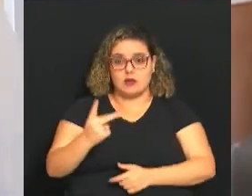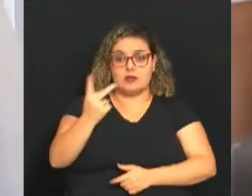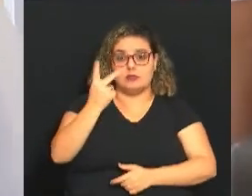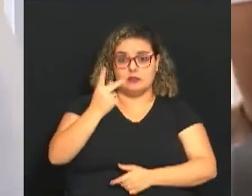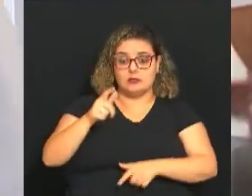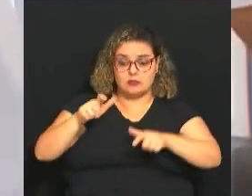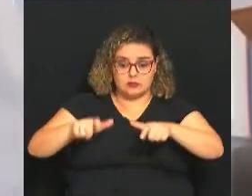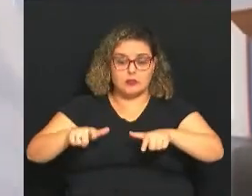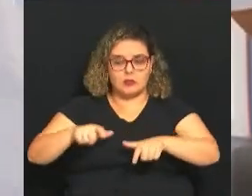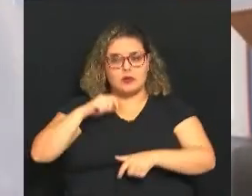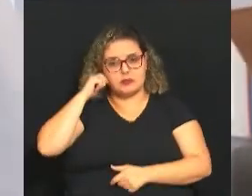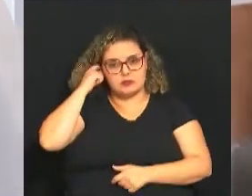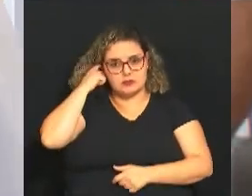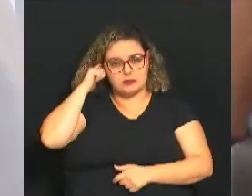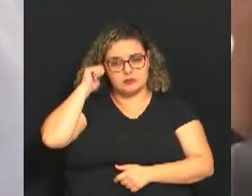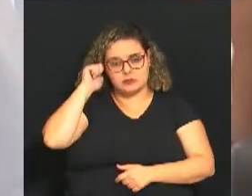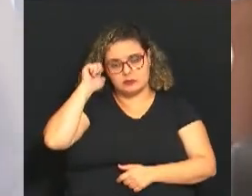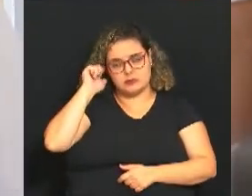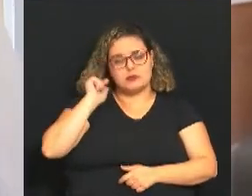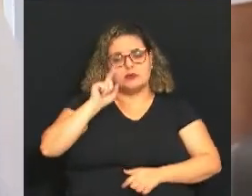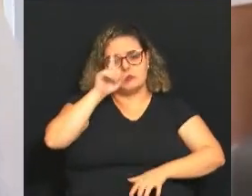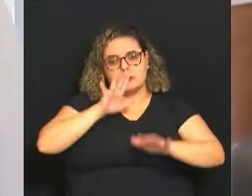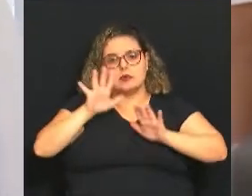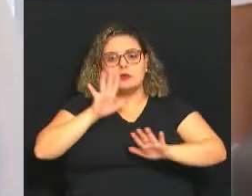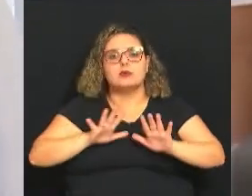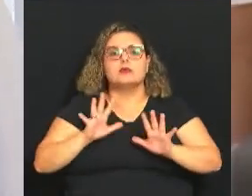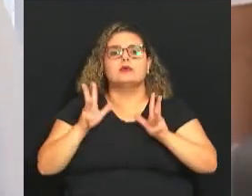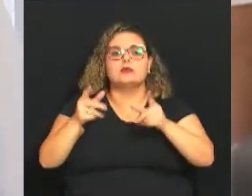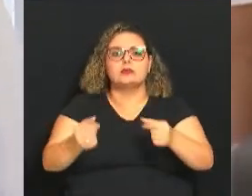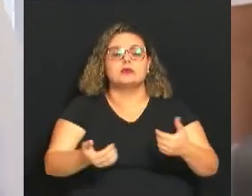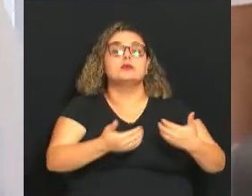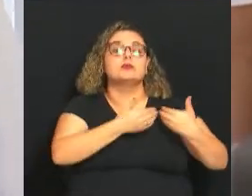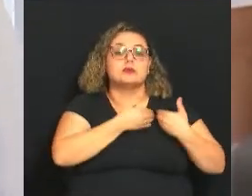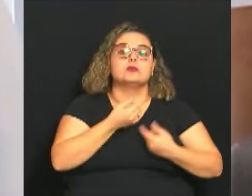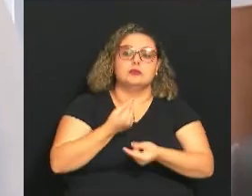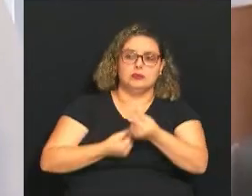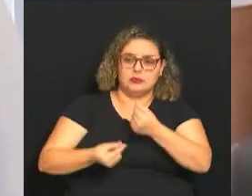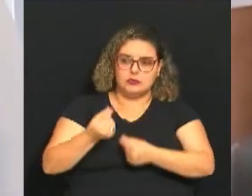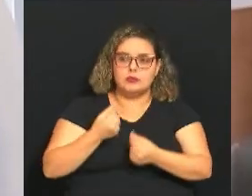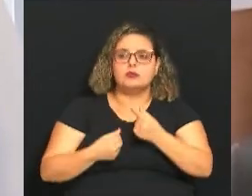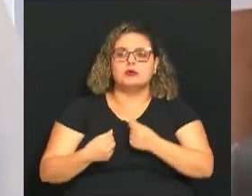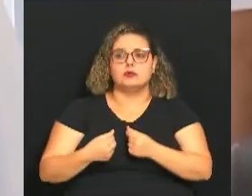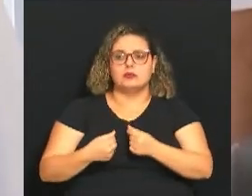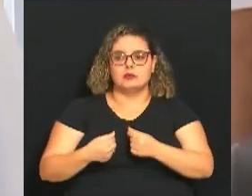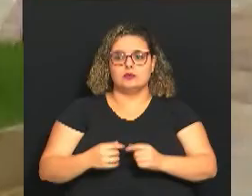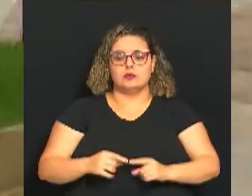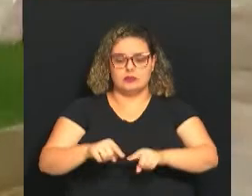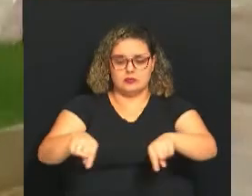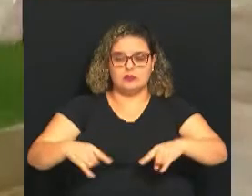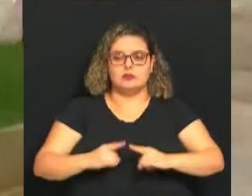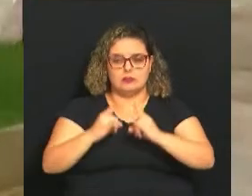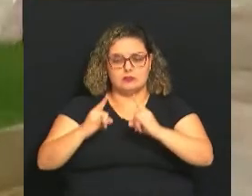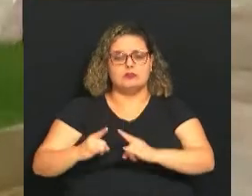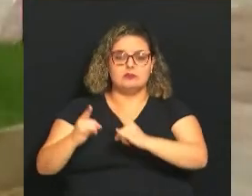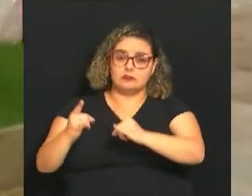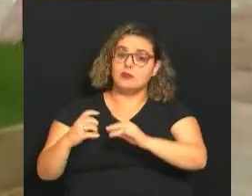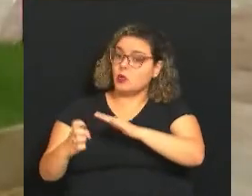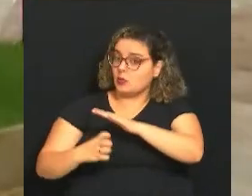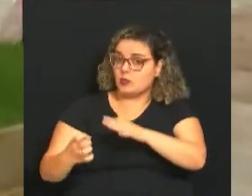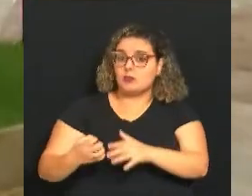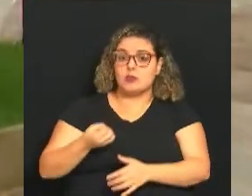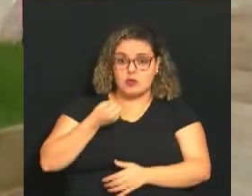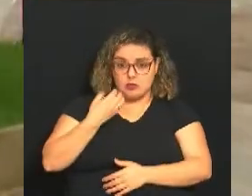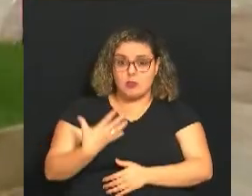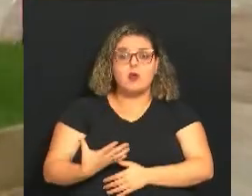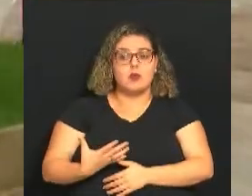empreendimento, tomando cuidado com todas as responsabilidades financeiras, né? Mantendo o condomínio como uma empresa saudável. O trabalho de um síndico